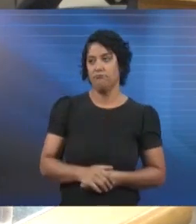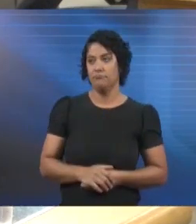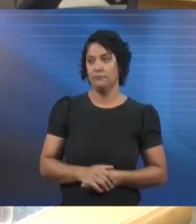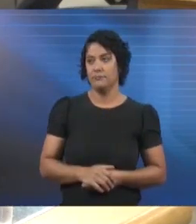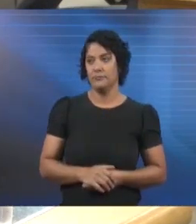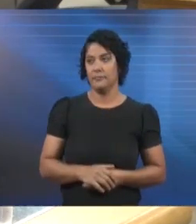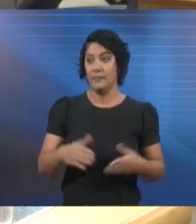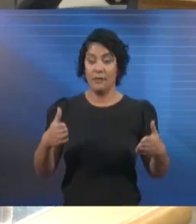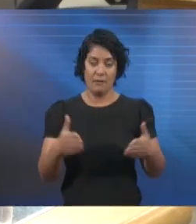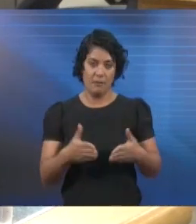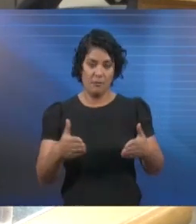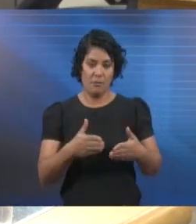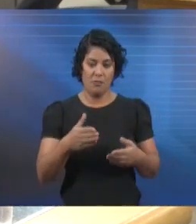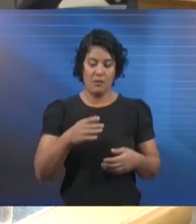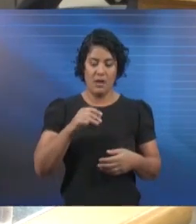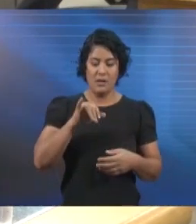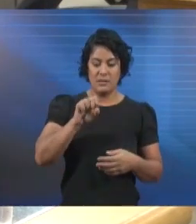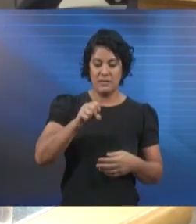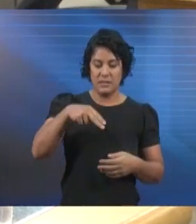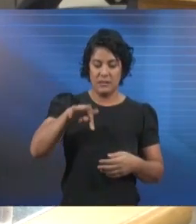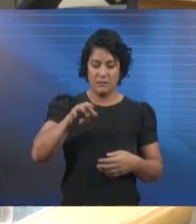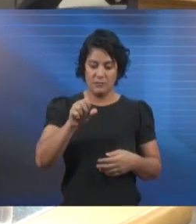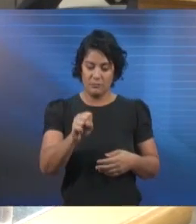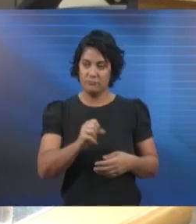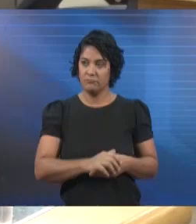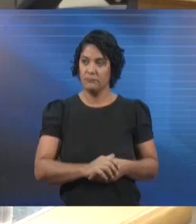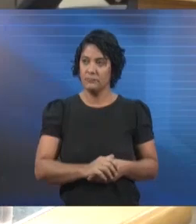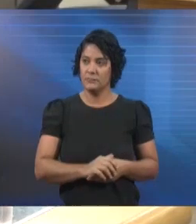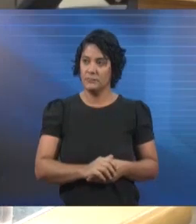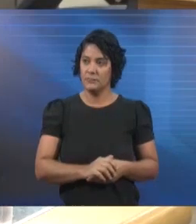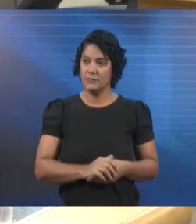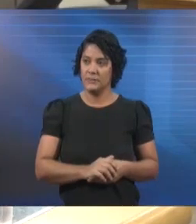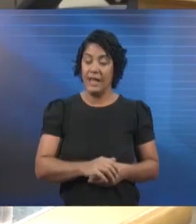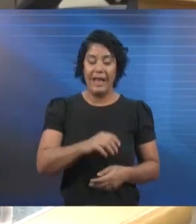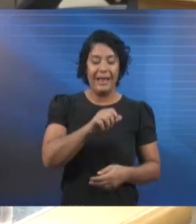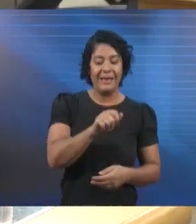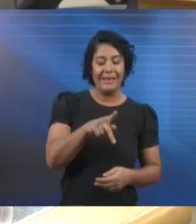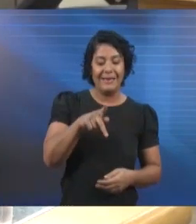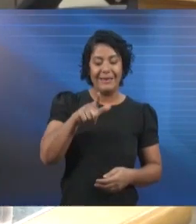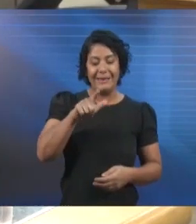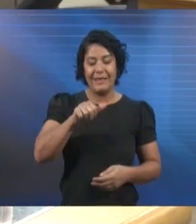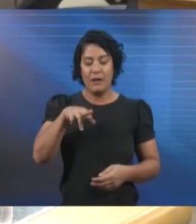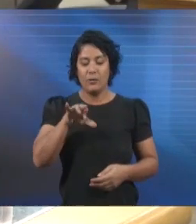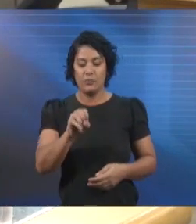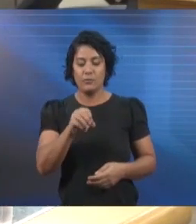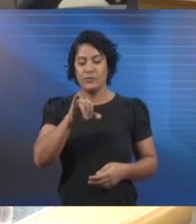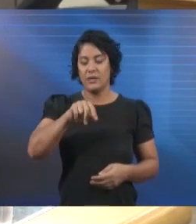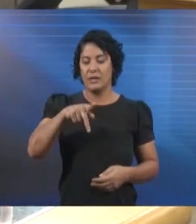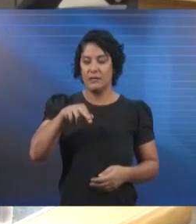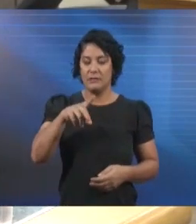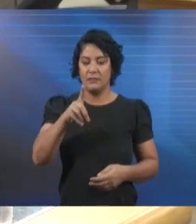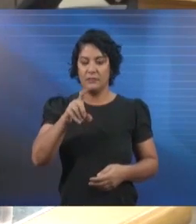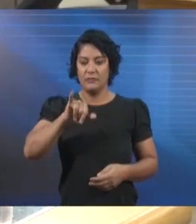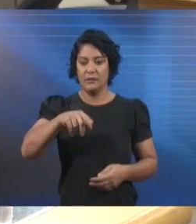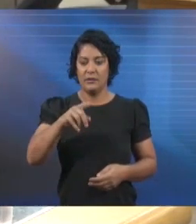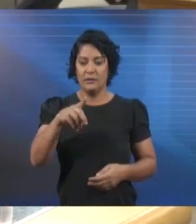que atualmente são isentos publicado por Lauro Jardim na na sua coluna no dia